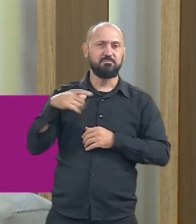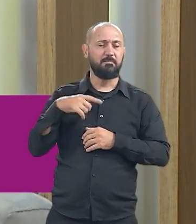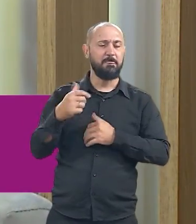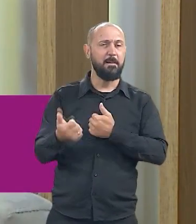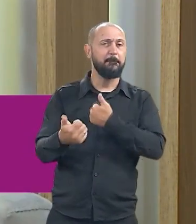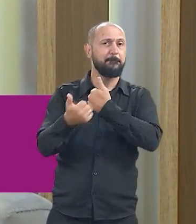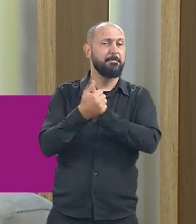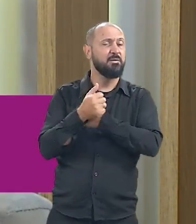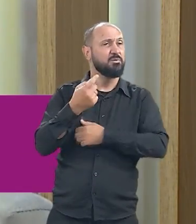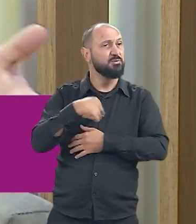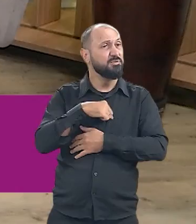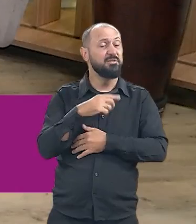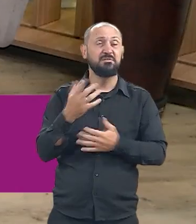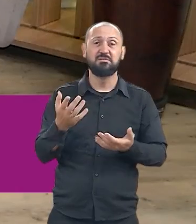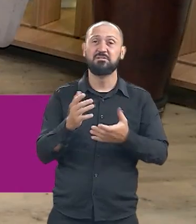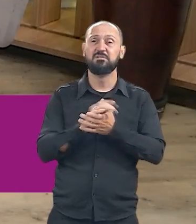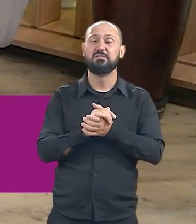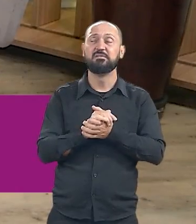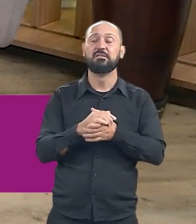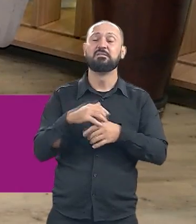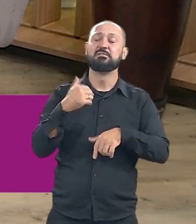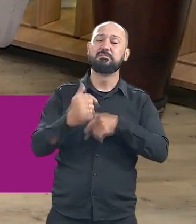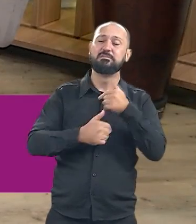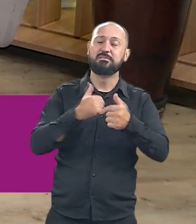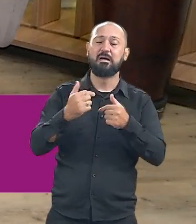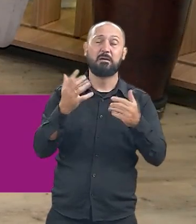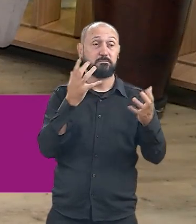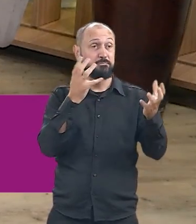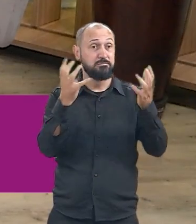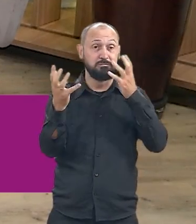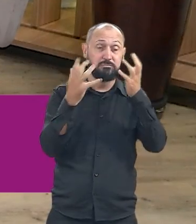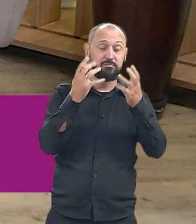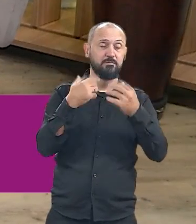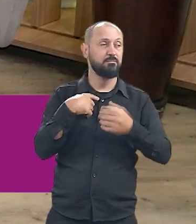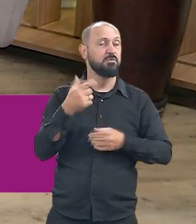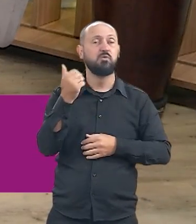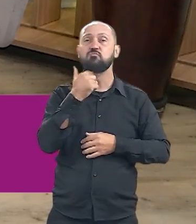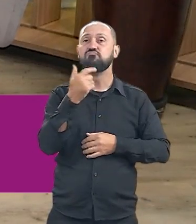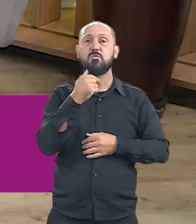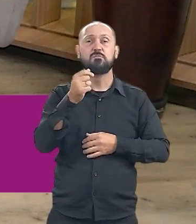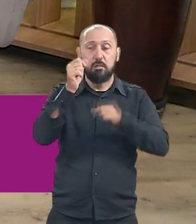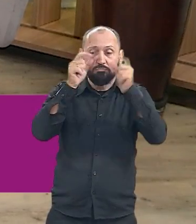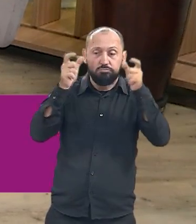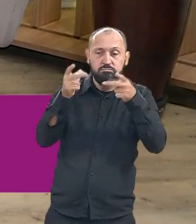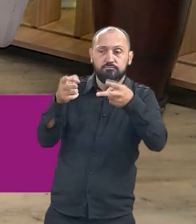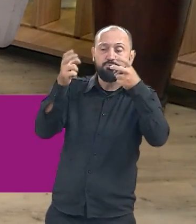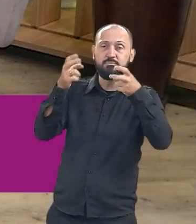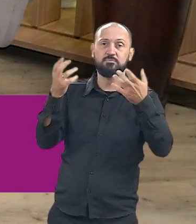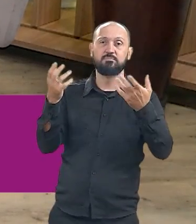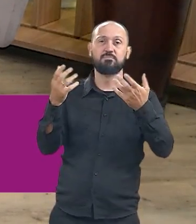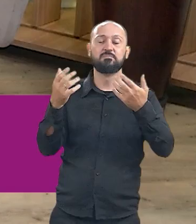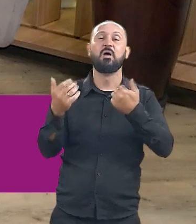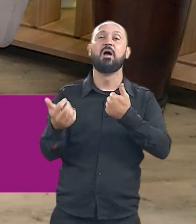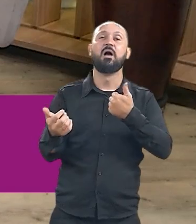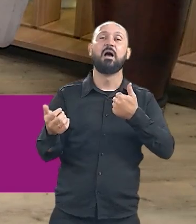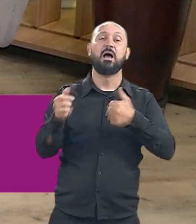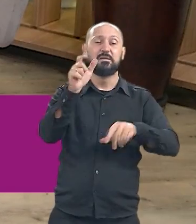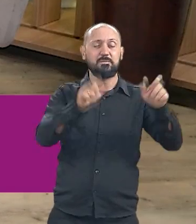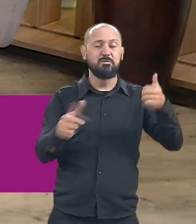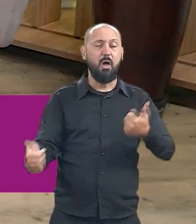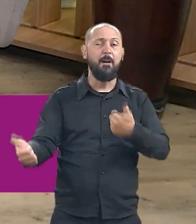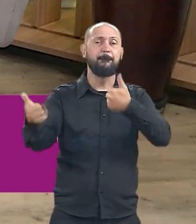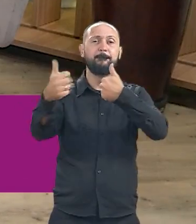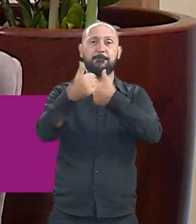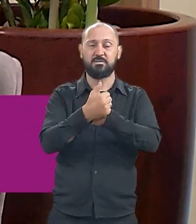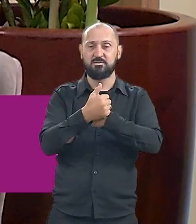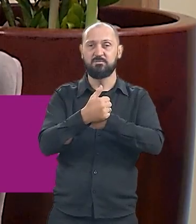nessa correria, você não presta atenção, né? Então a atenção aproxima as pessoas no sentido de oferecer ajuda para